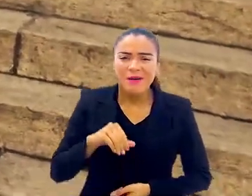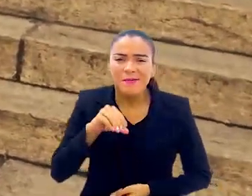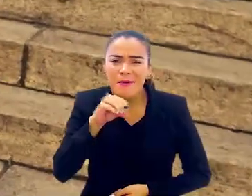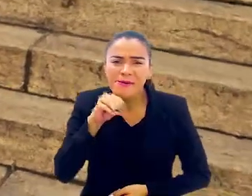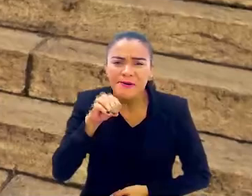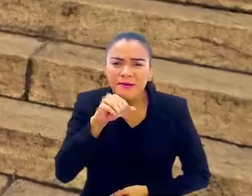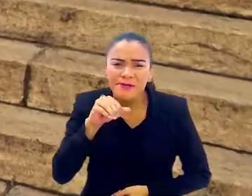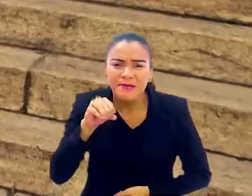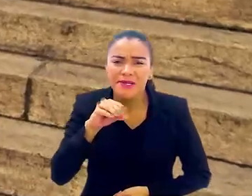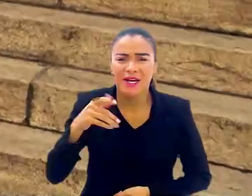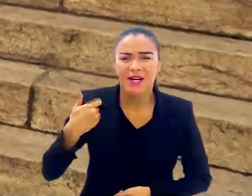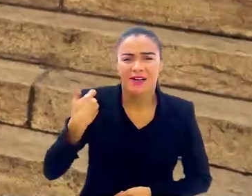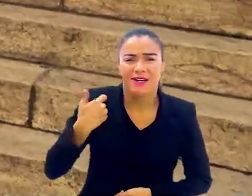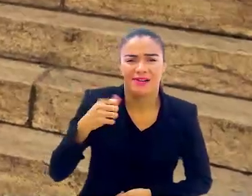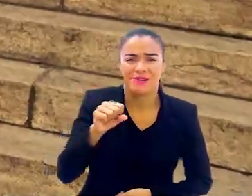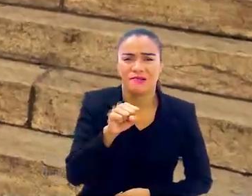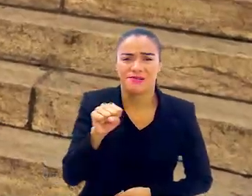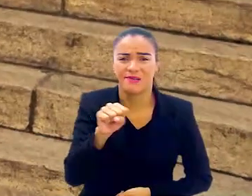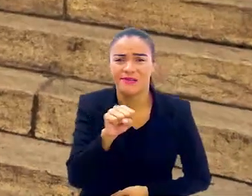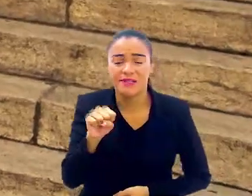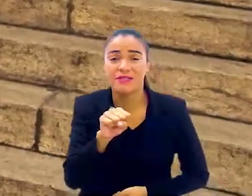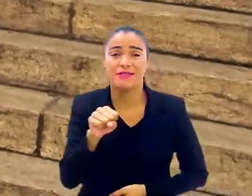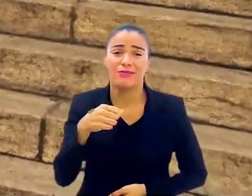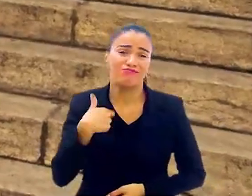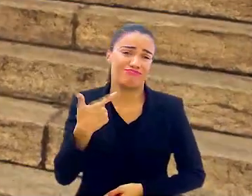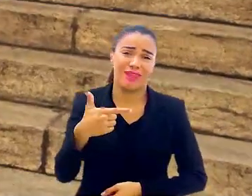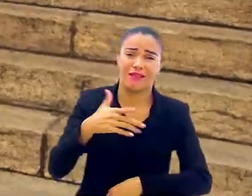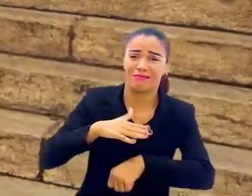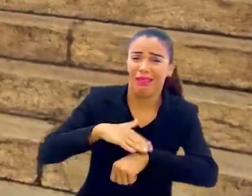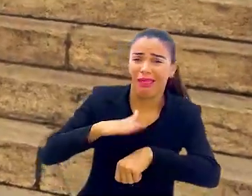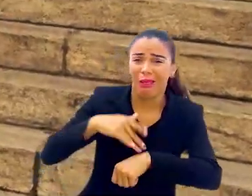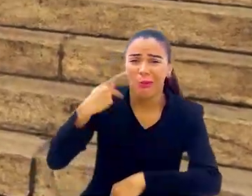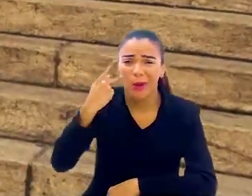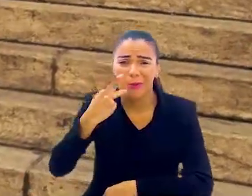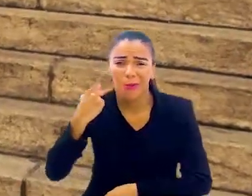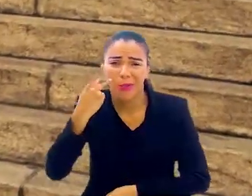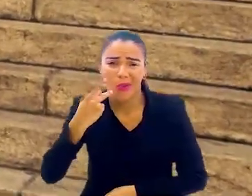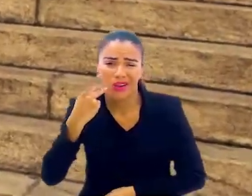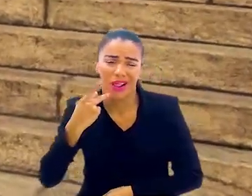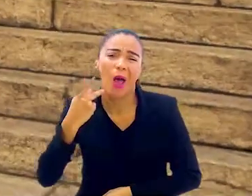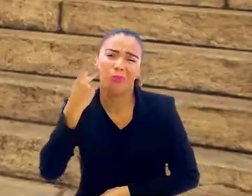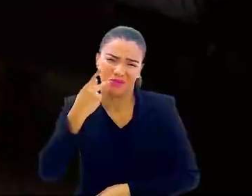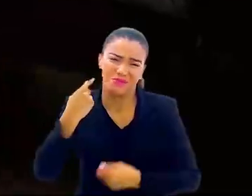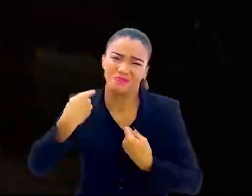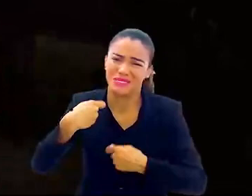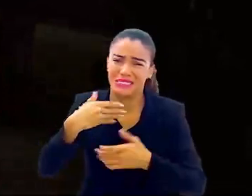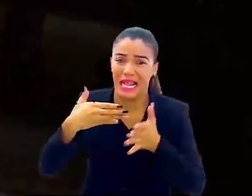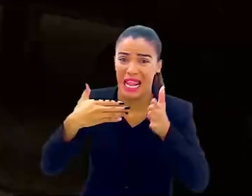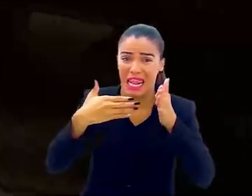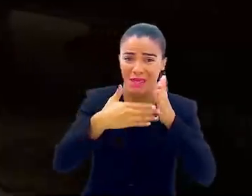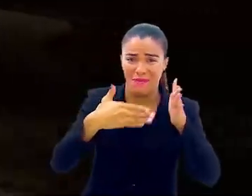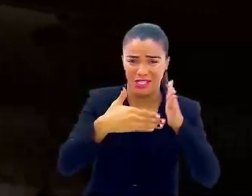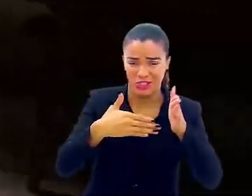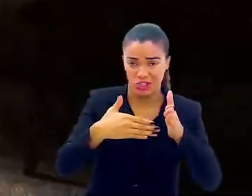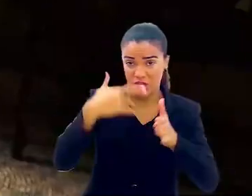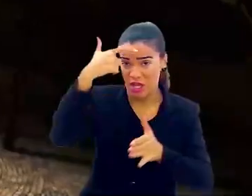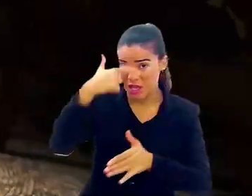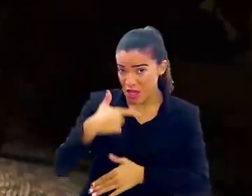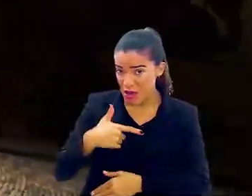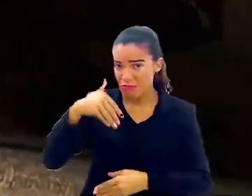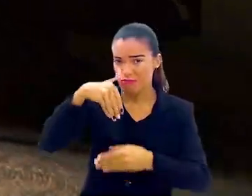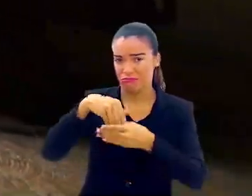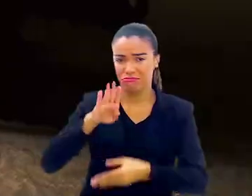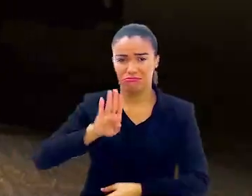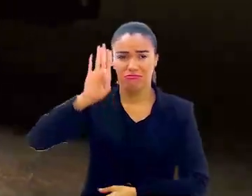Eu já tenho 88 anos e eu não tenho mais tempo para fazer política. Eu acho que a política tem um limite. Pois é, eu fui candidato